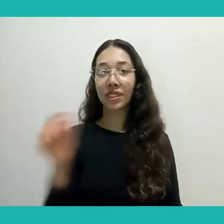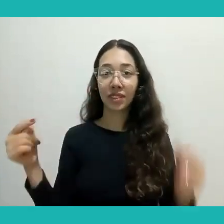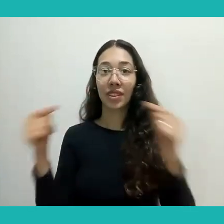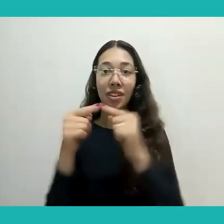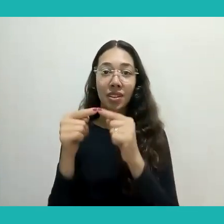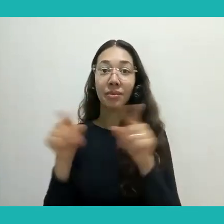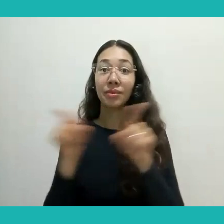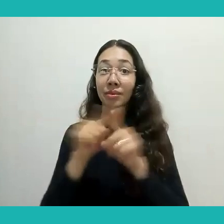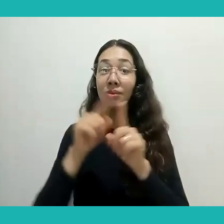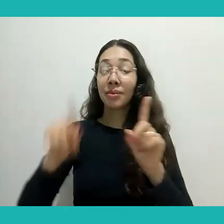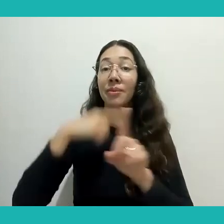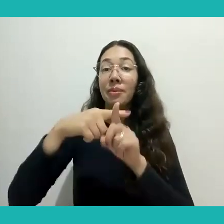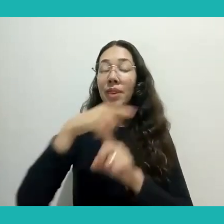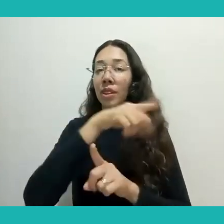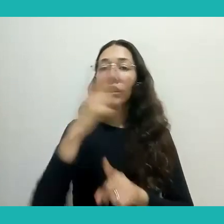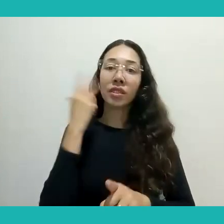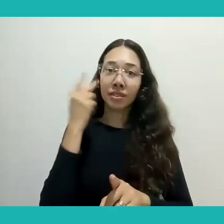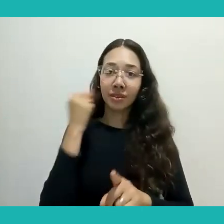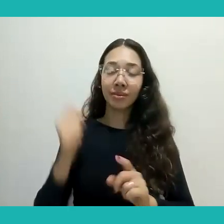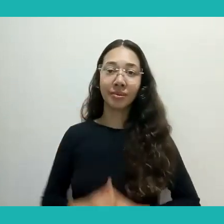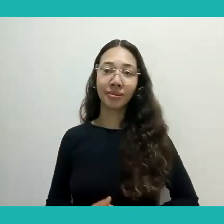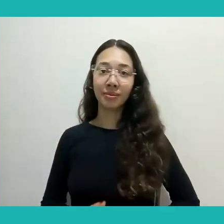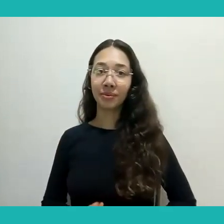a alíquota ordinária.